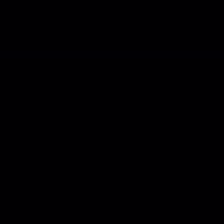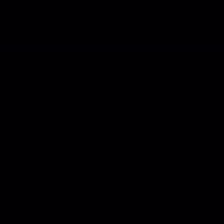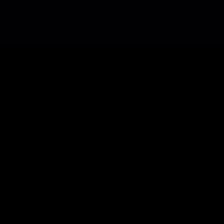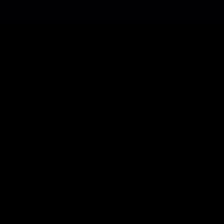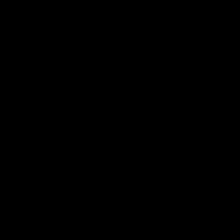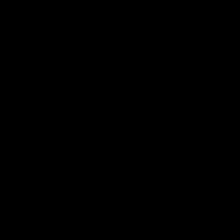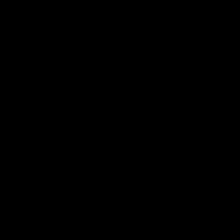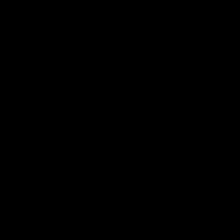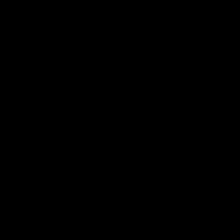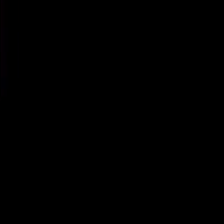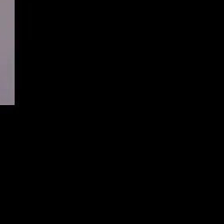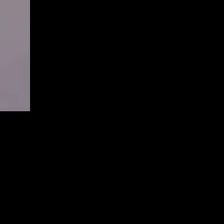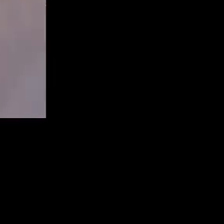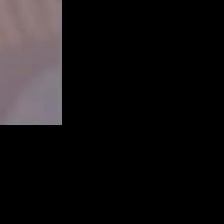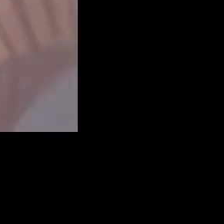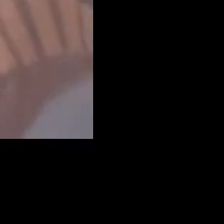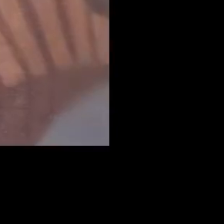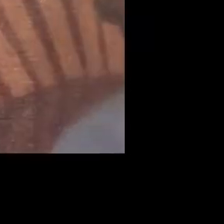Música